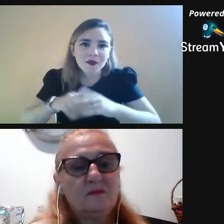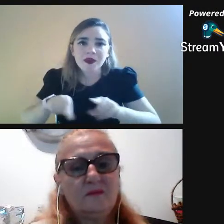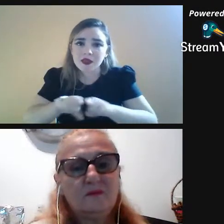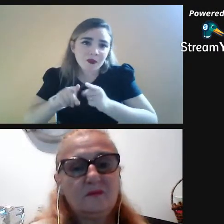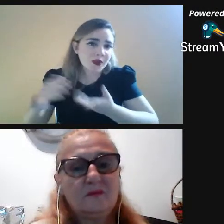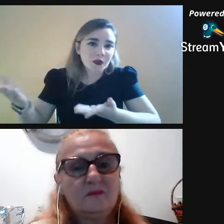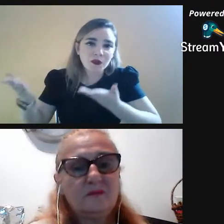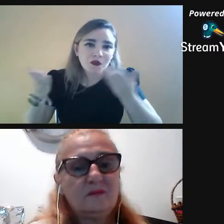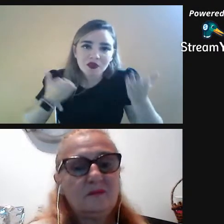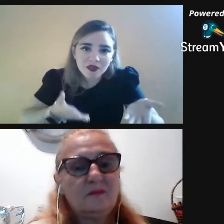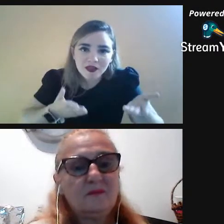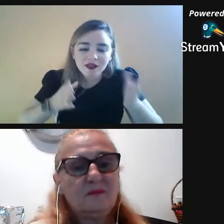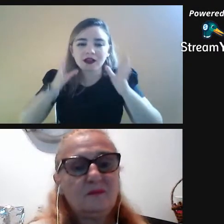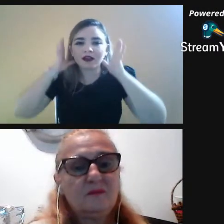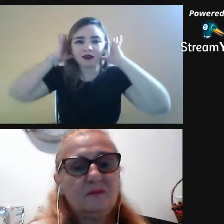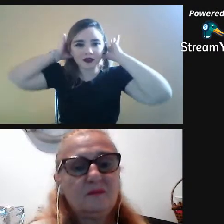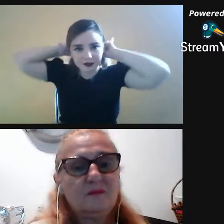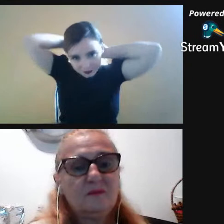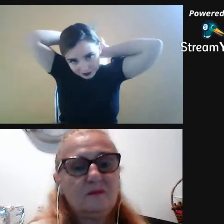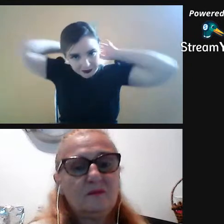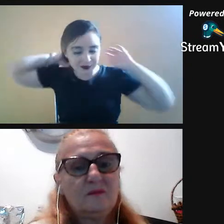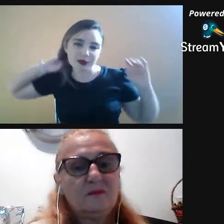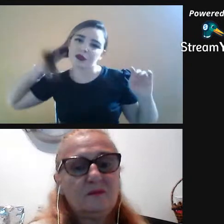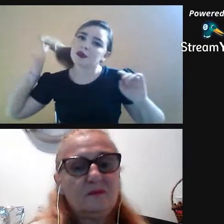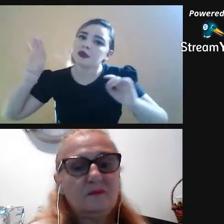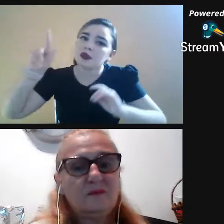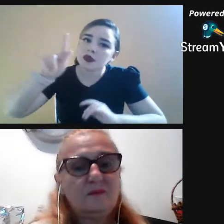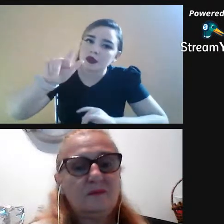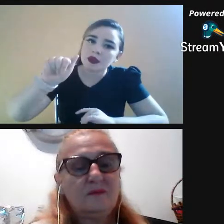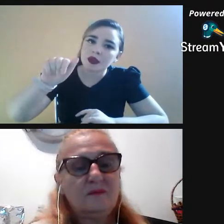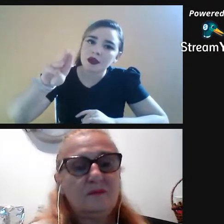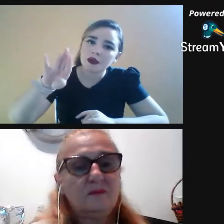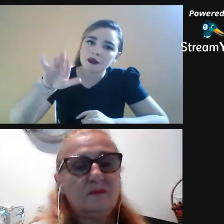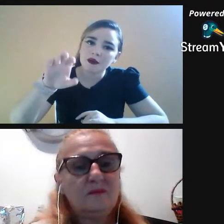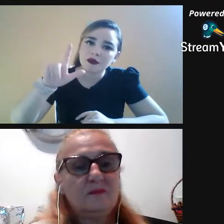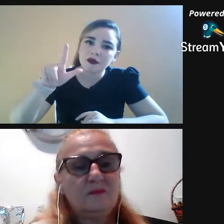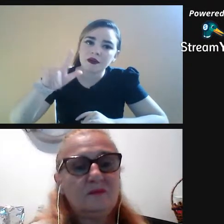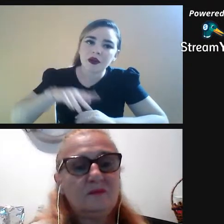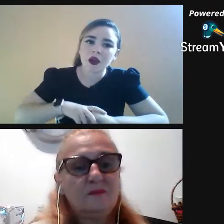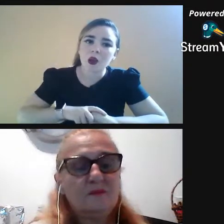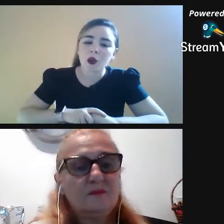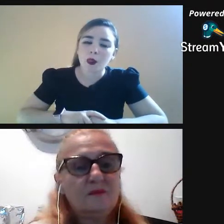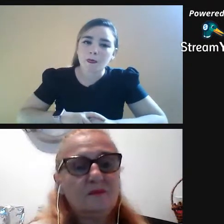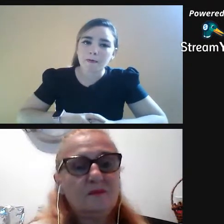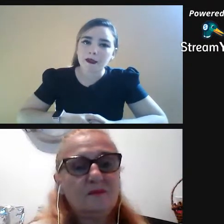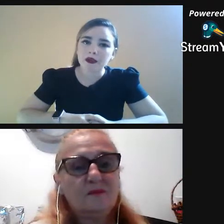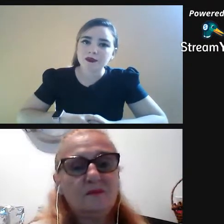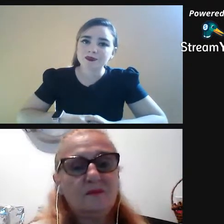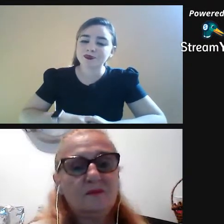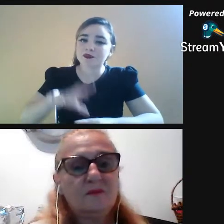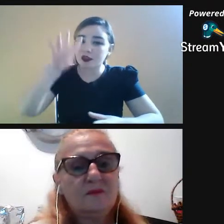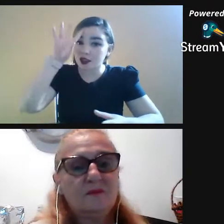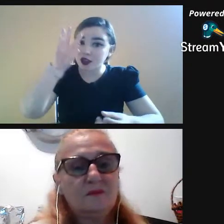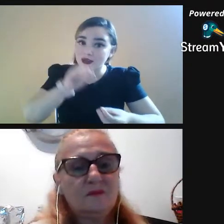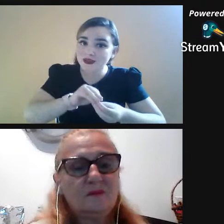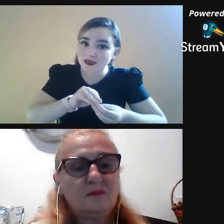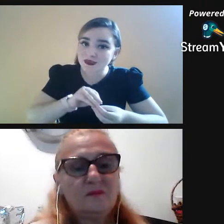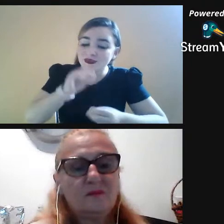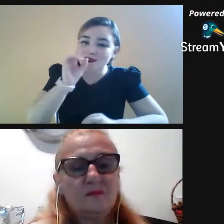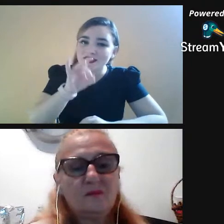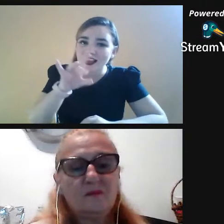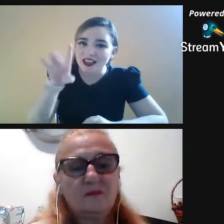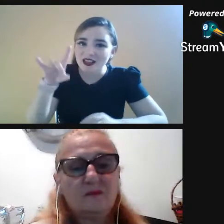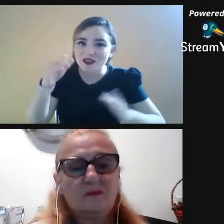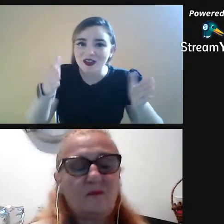inclusive. O Gabriel fez um resumo para cada aula